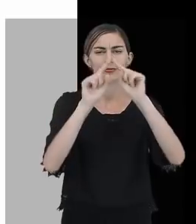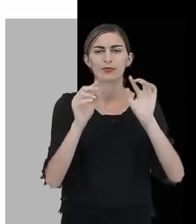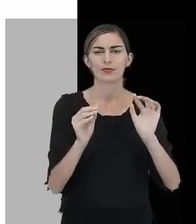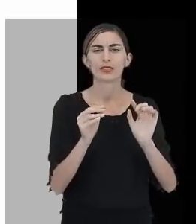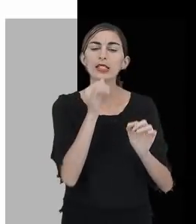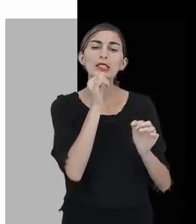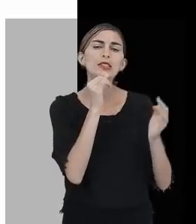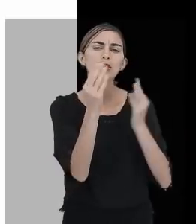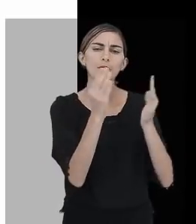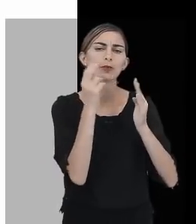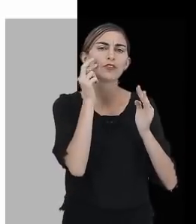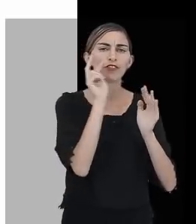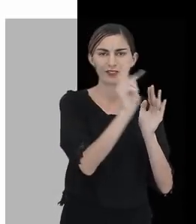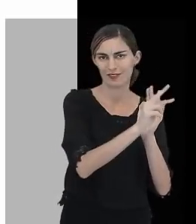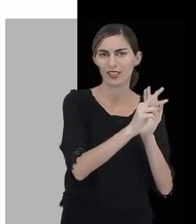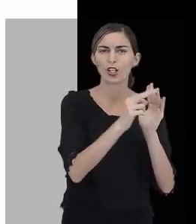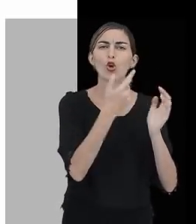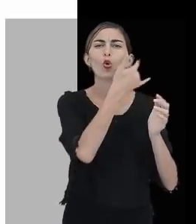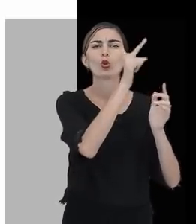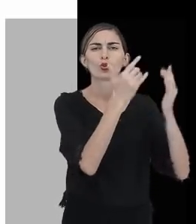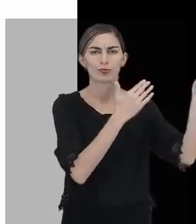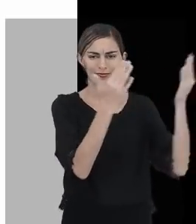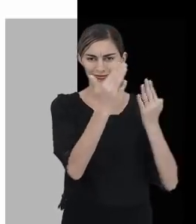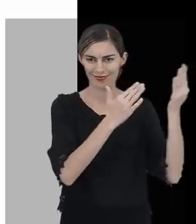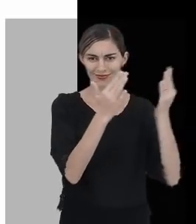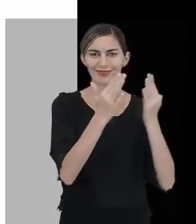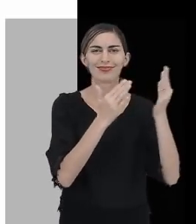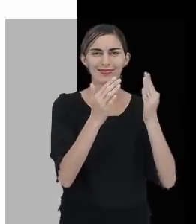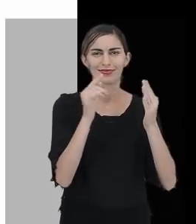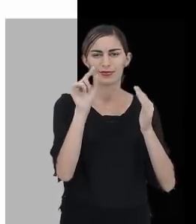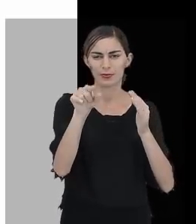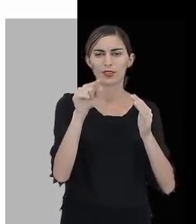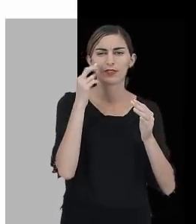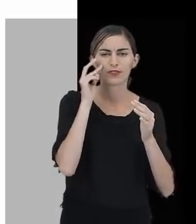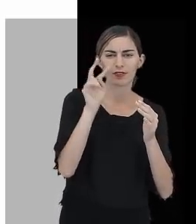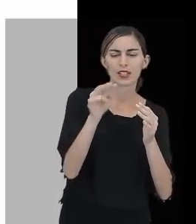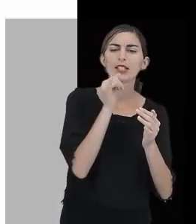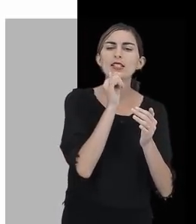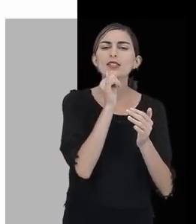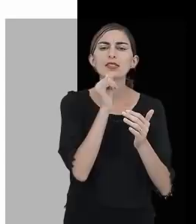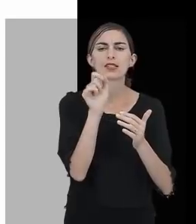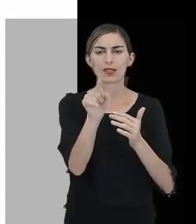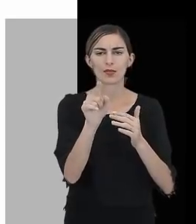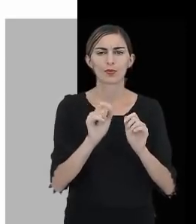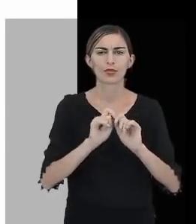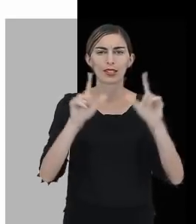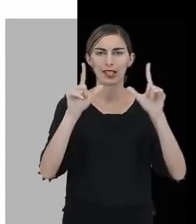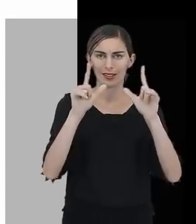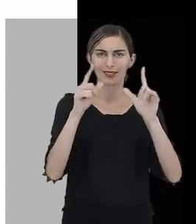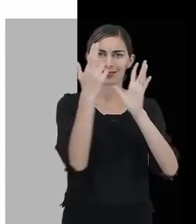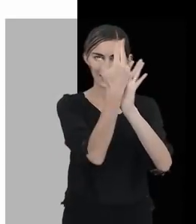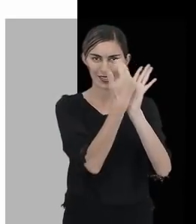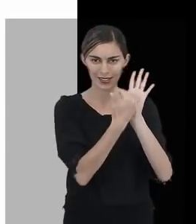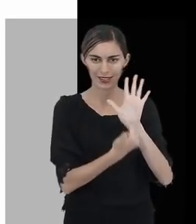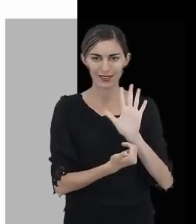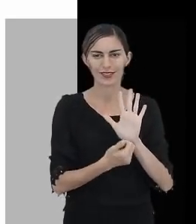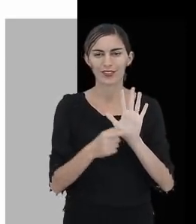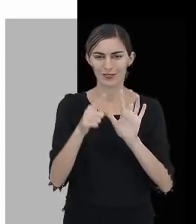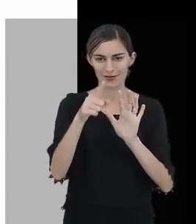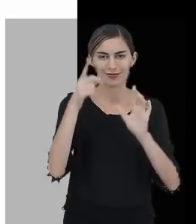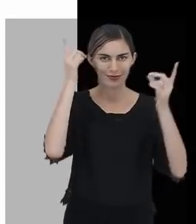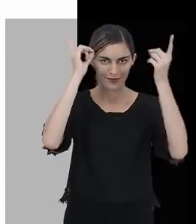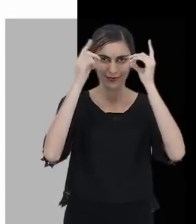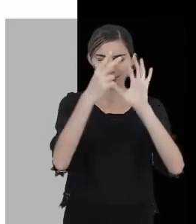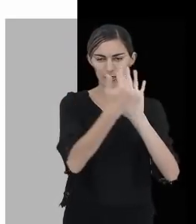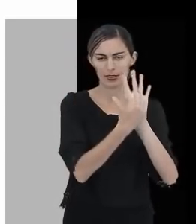do frame layout. Esse aqui é outro exemplo da utilização do frame layout. Então a gente pode ver aqui o seguinte: a gente tem uma imagem de background,